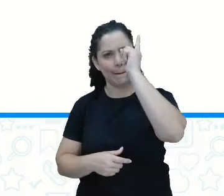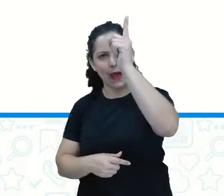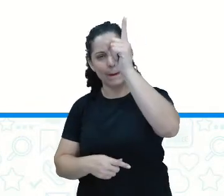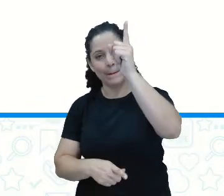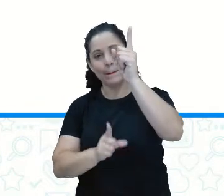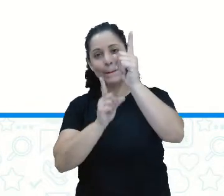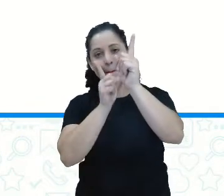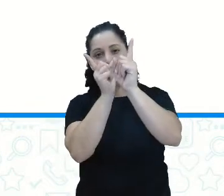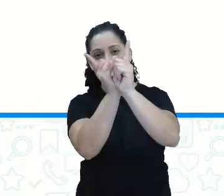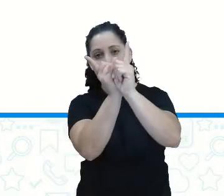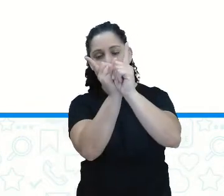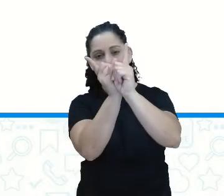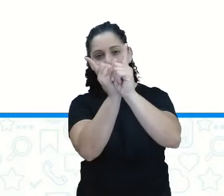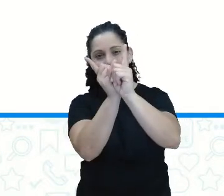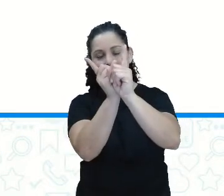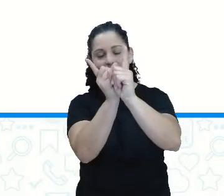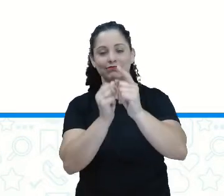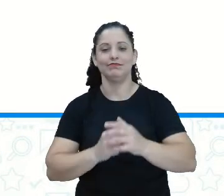as horas.